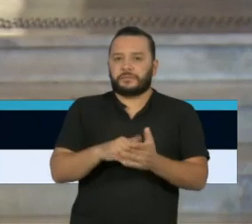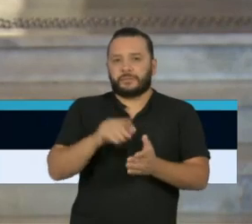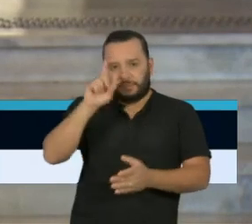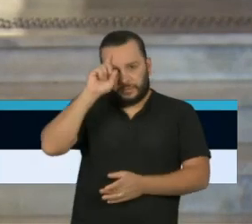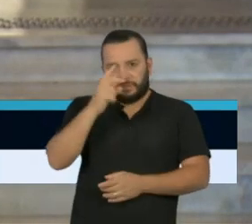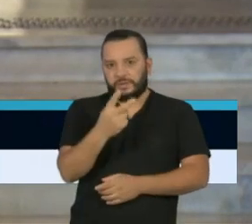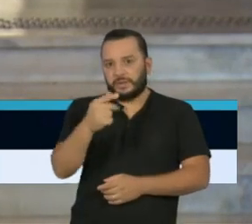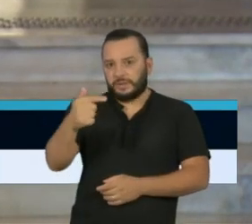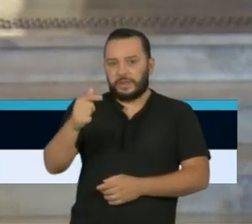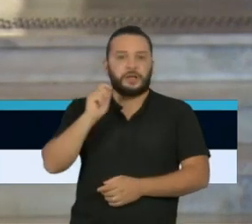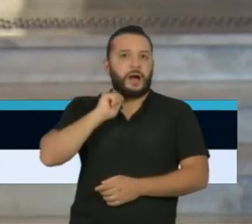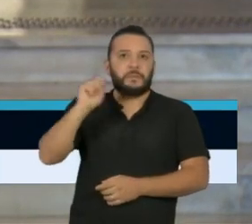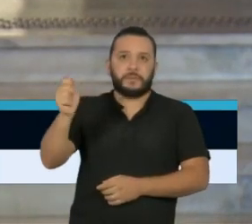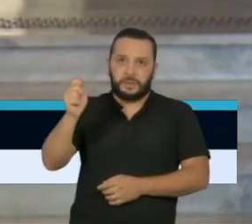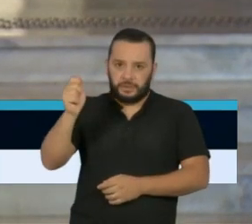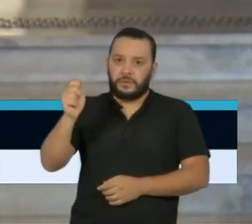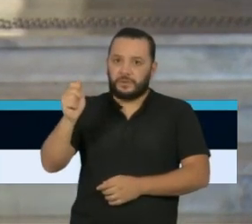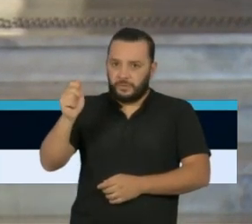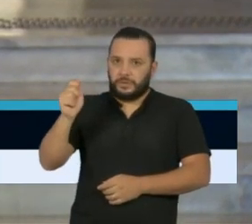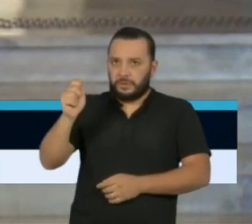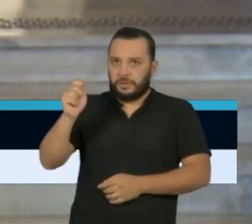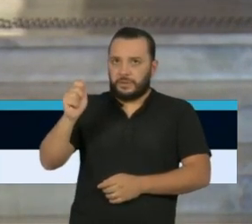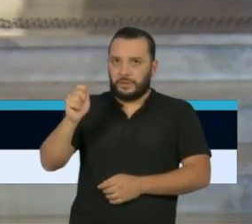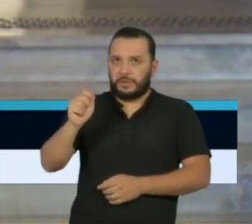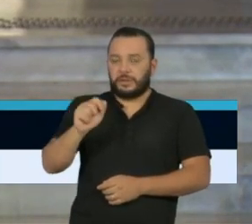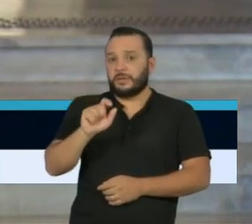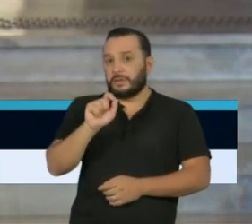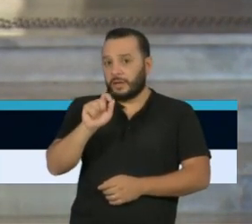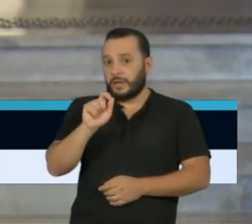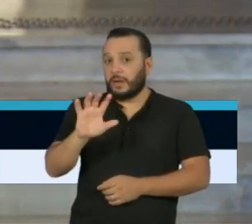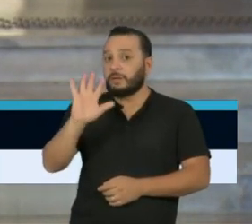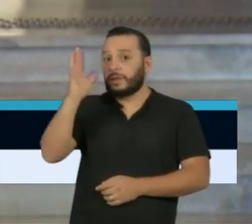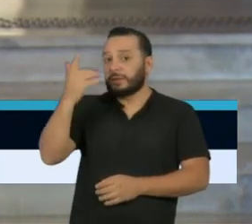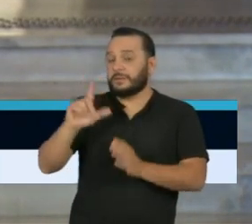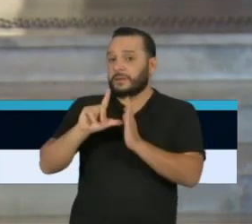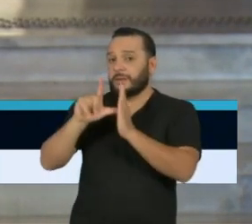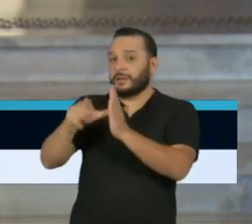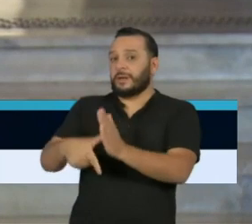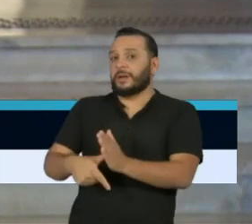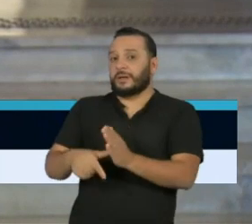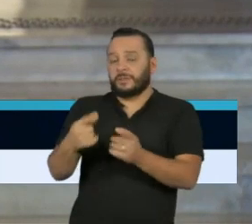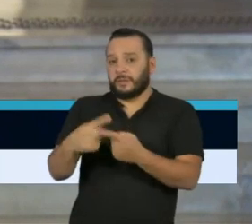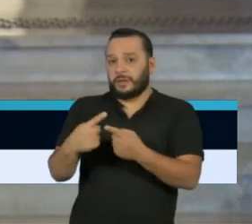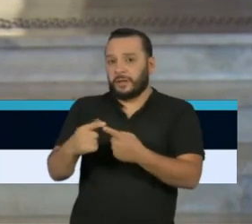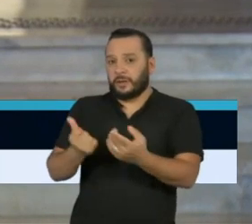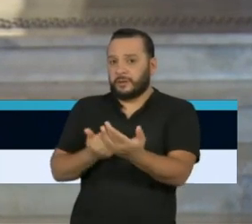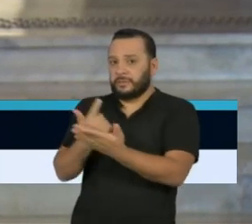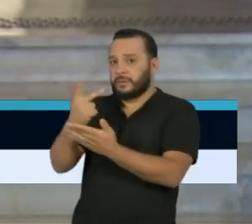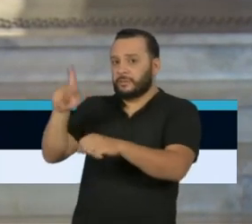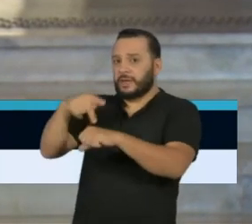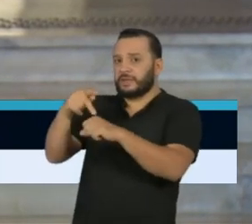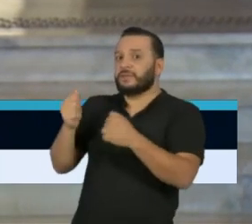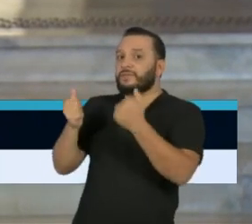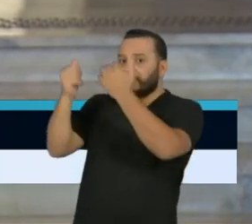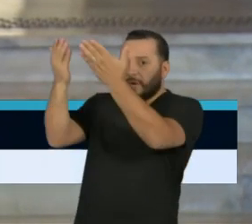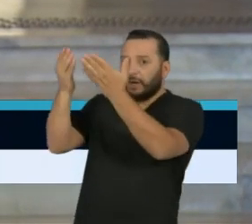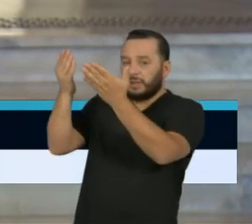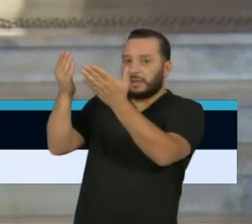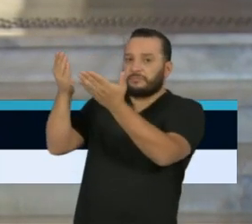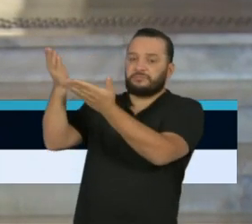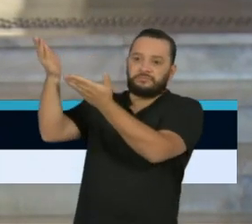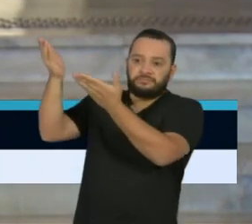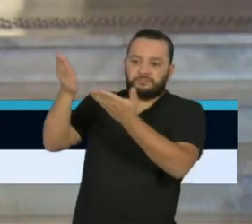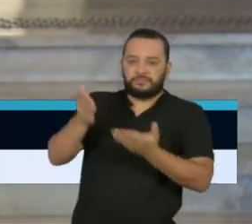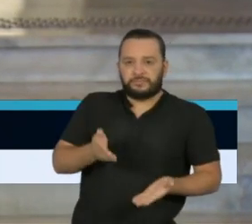27 de abril. O que fez ocorrer esse atraso foi a importação de testes,